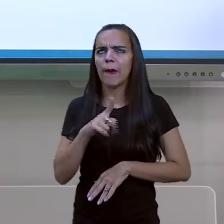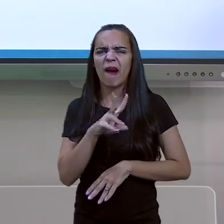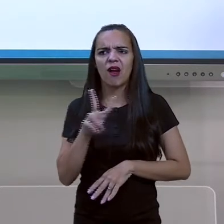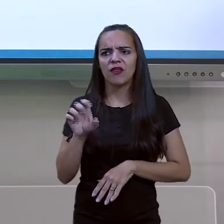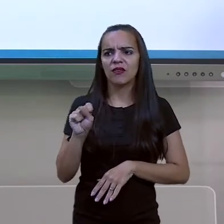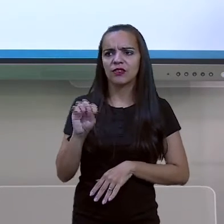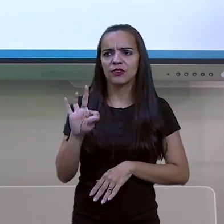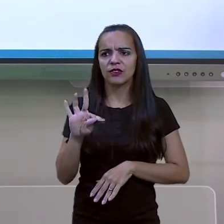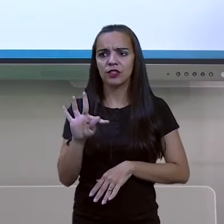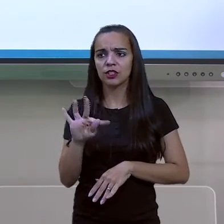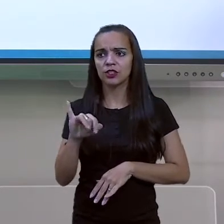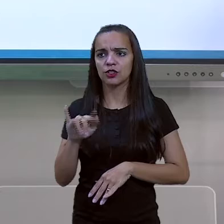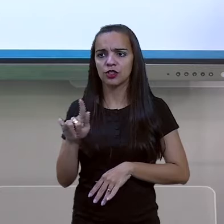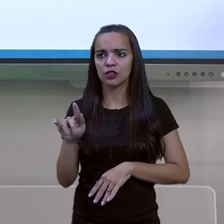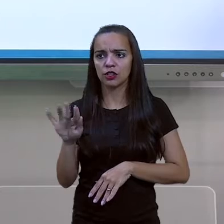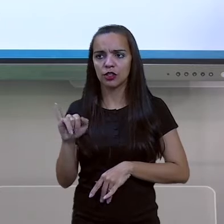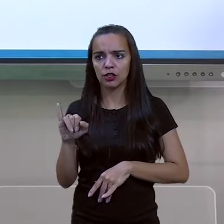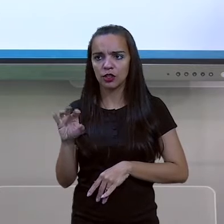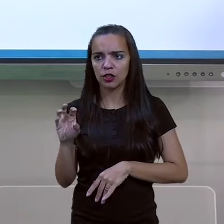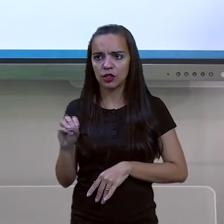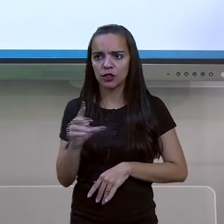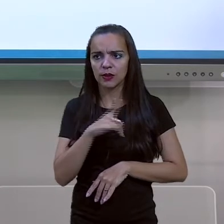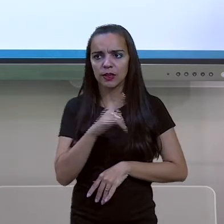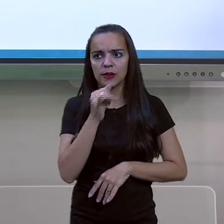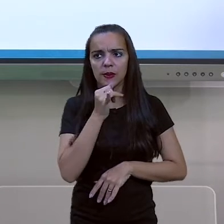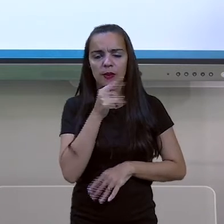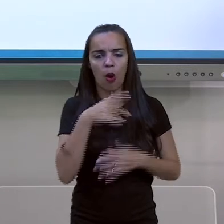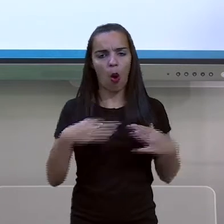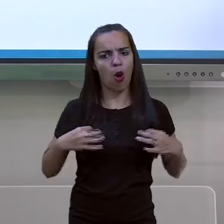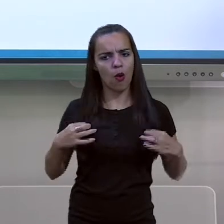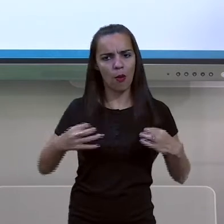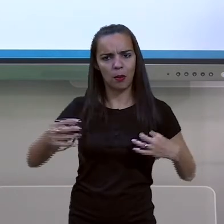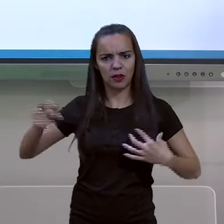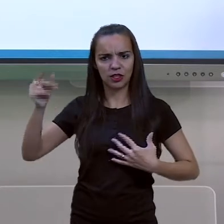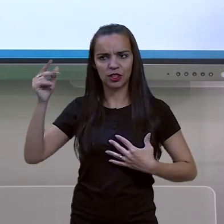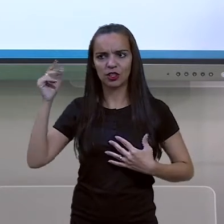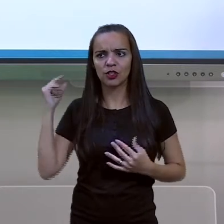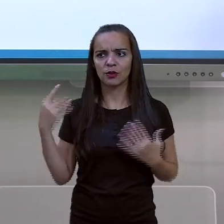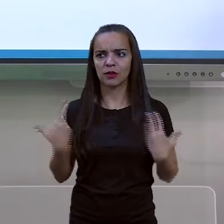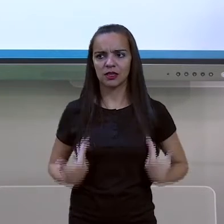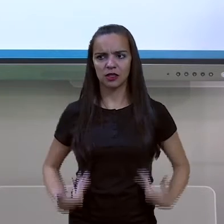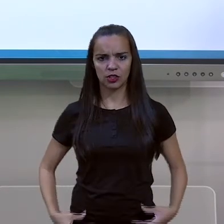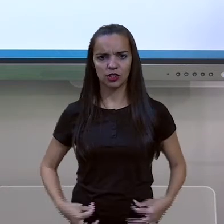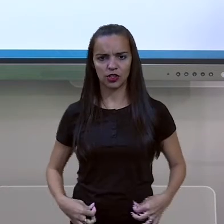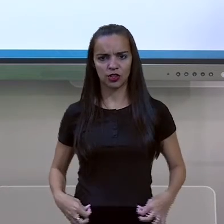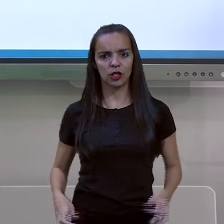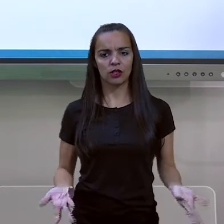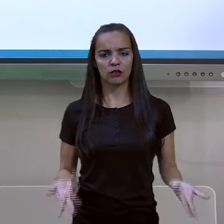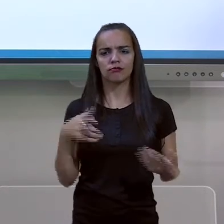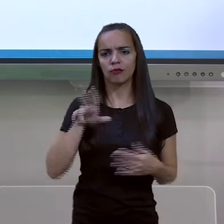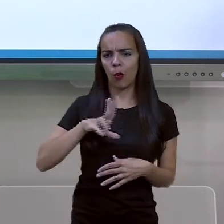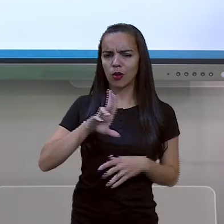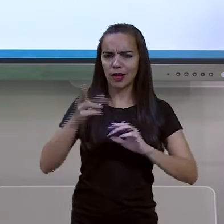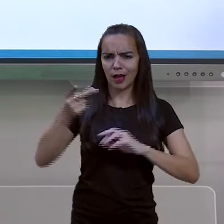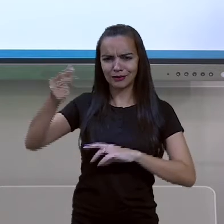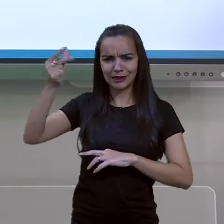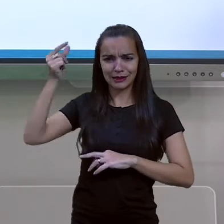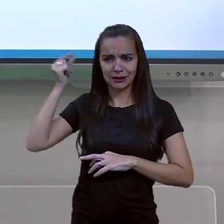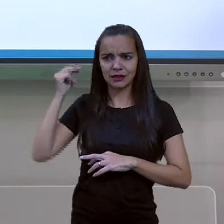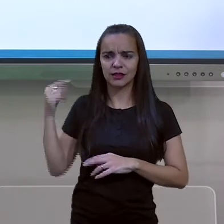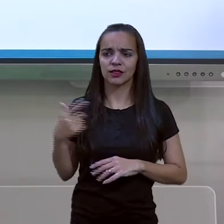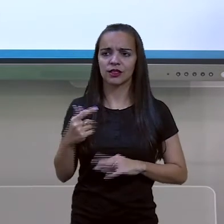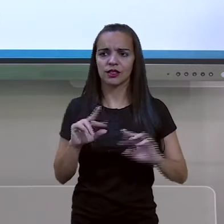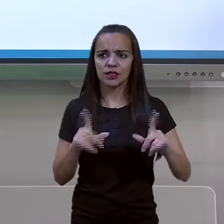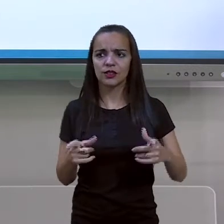vestígios? Bom, as vestimentas que usavam-se antes, as roupas que utilizávamos antes, não são